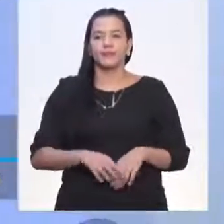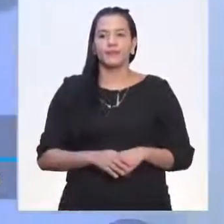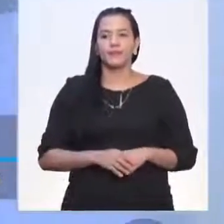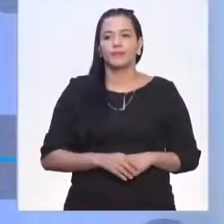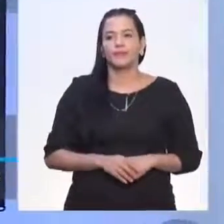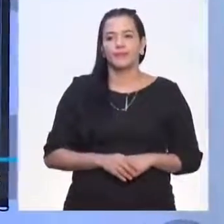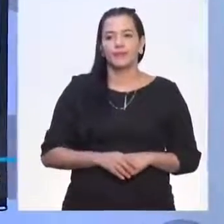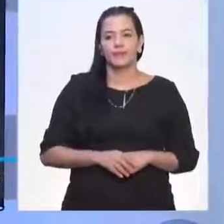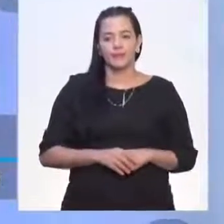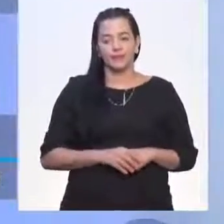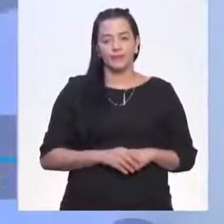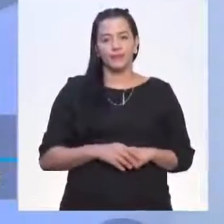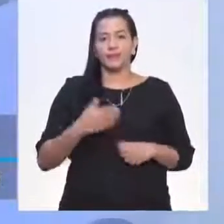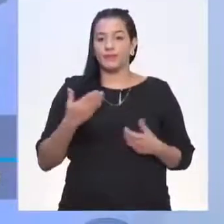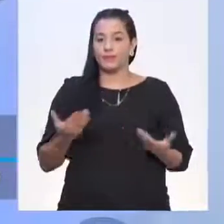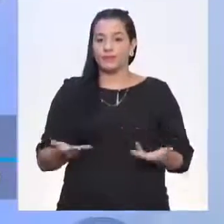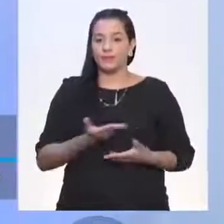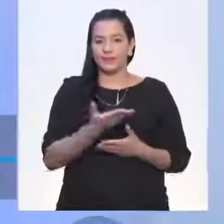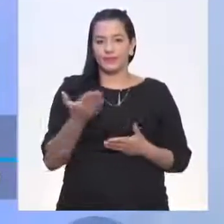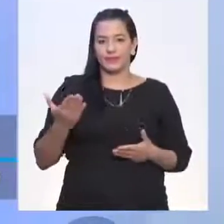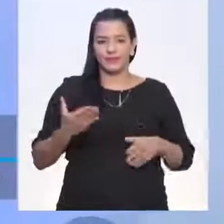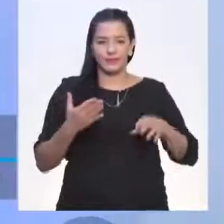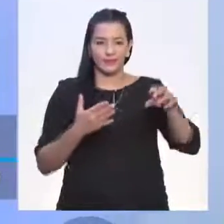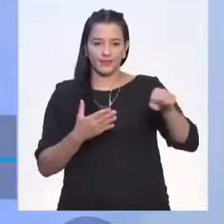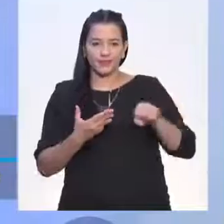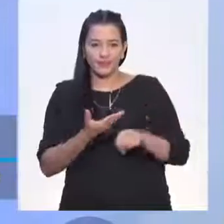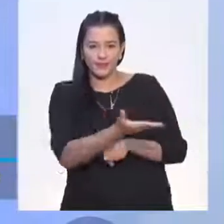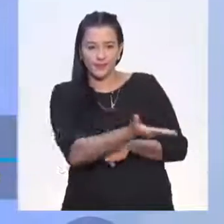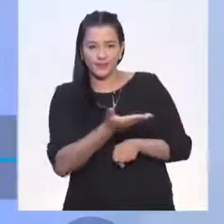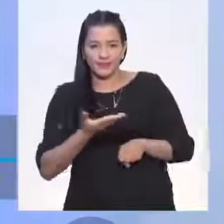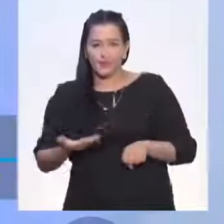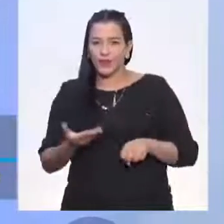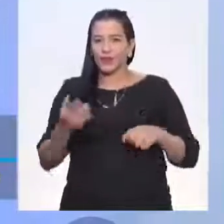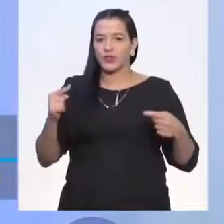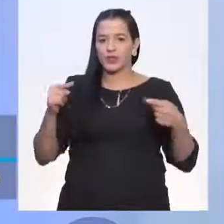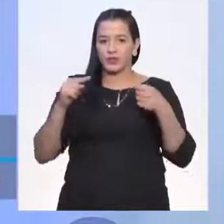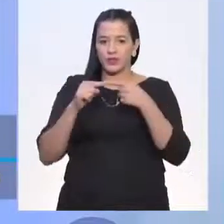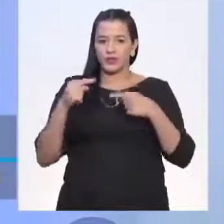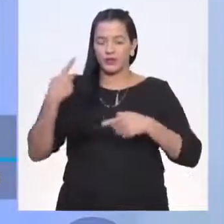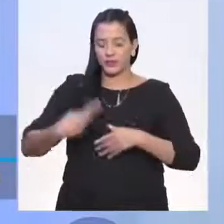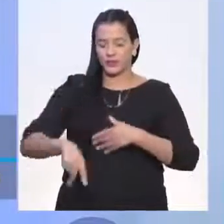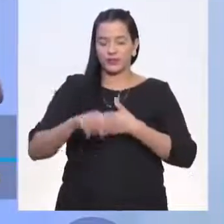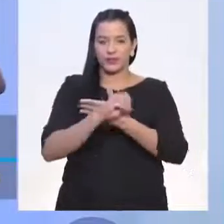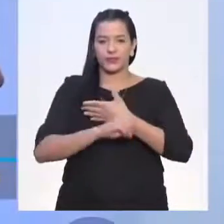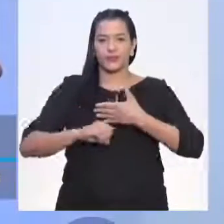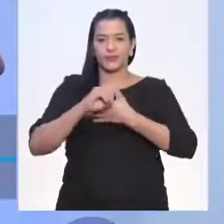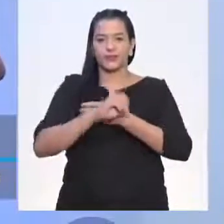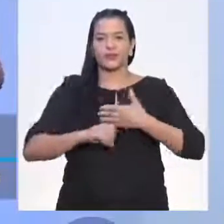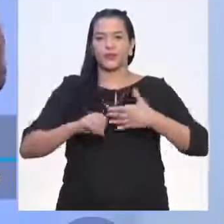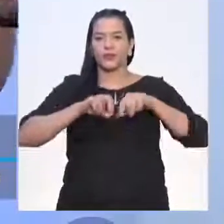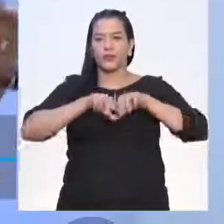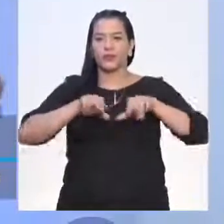Aí, eu espero que saia aí do forno e ganhe o CMSP também uma aula sobre as várias atividades